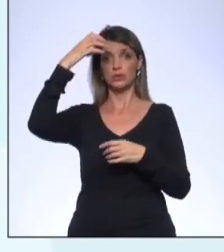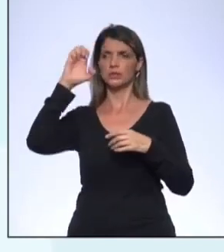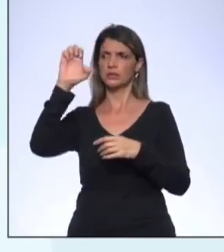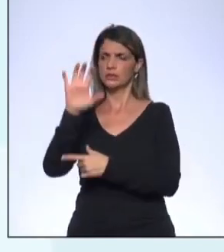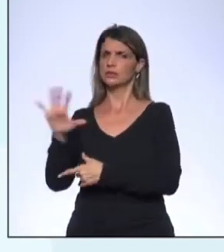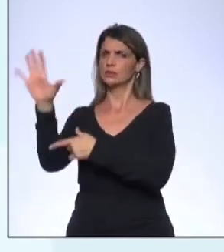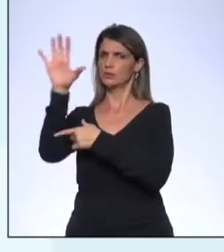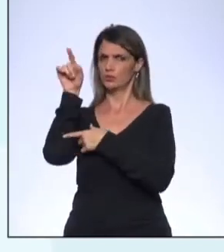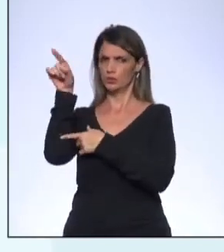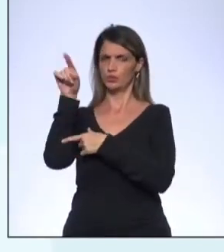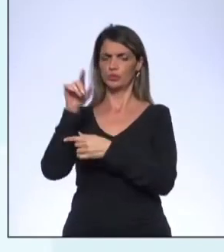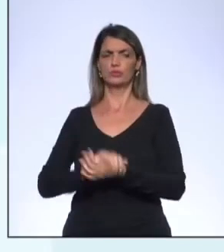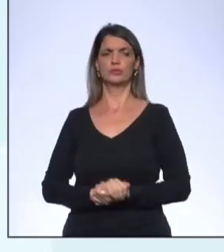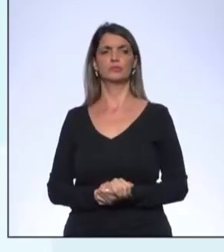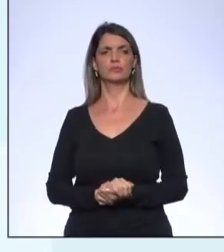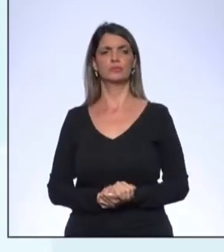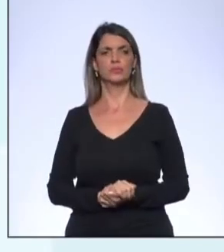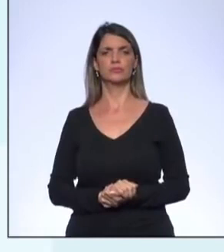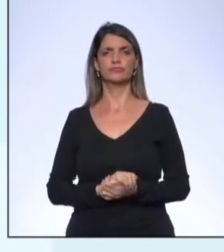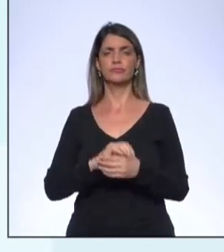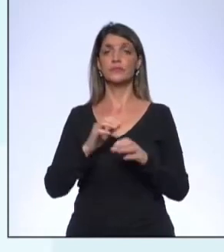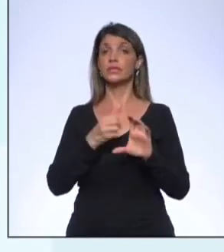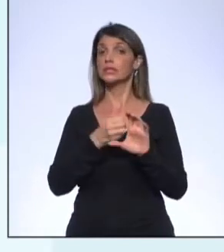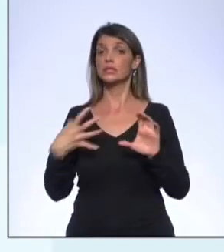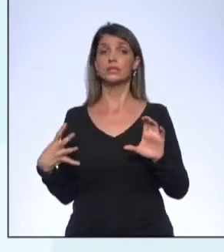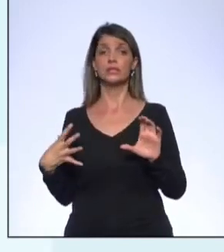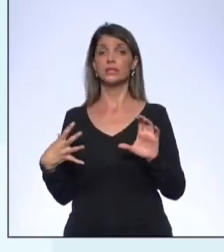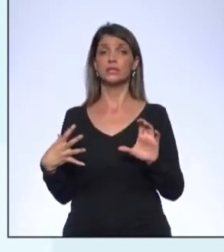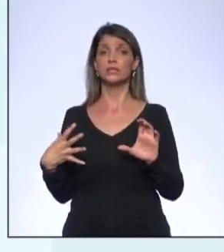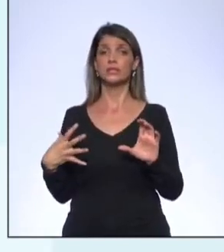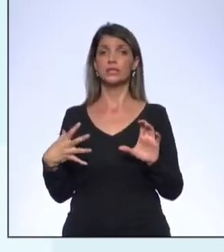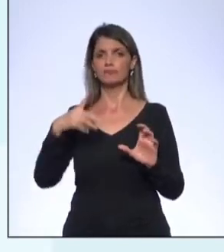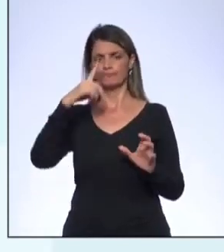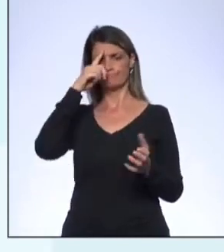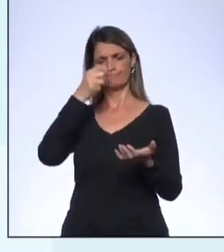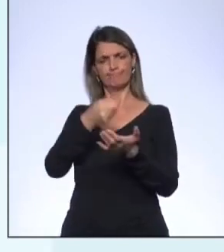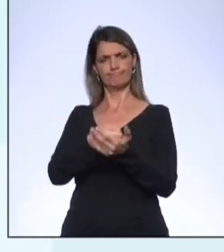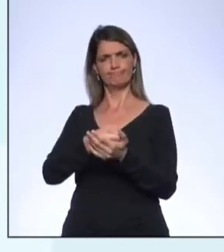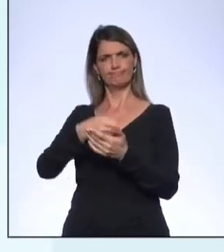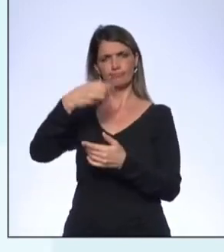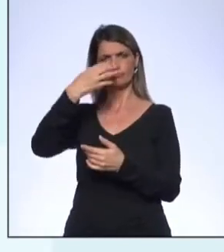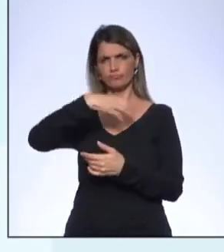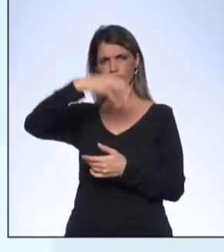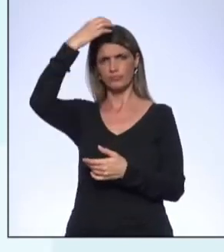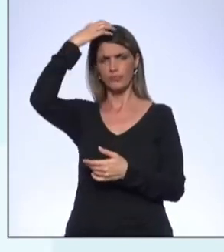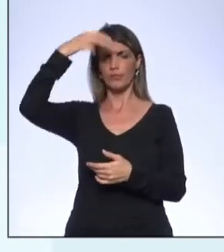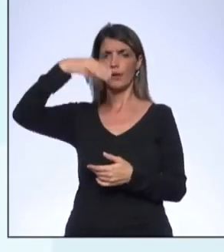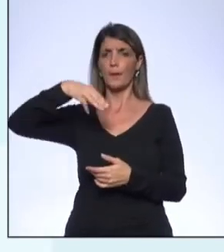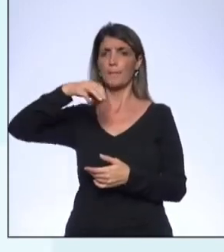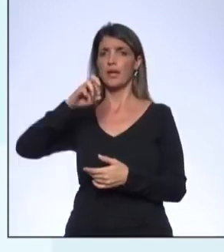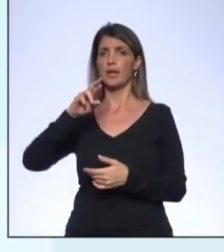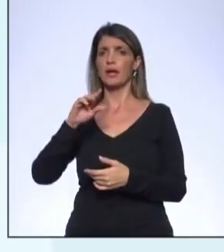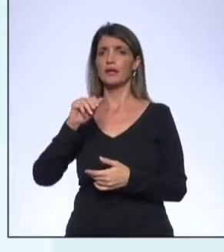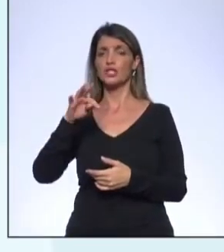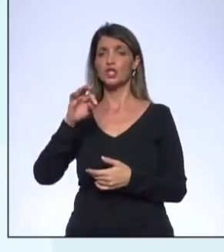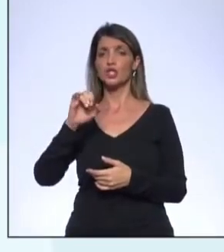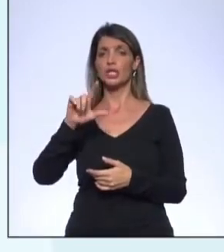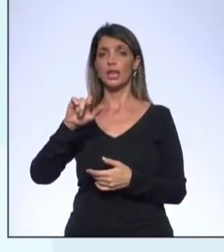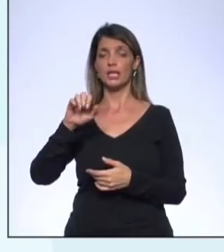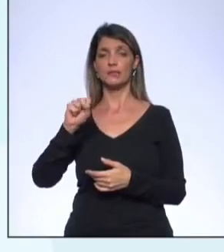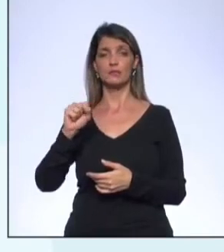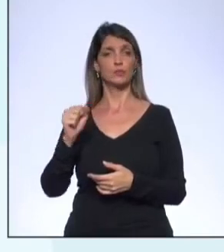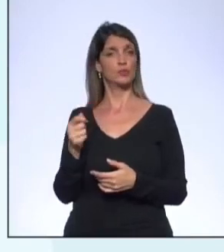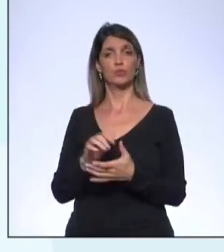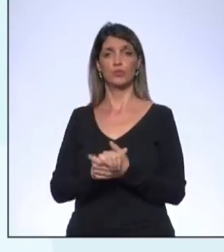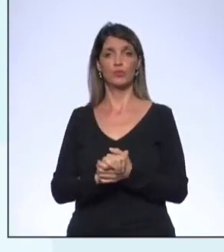né? Apontar as características do absolutismo monárquico e do mercantilismo. E as habilidades do